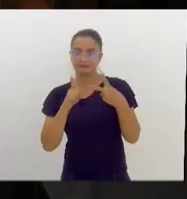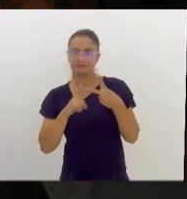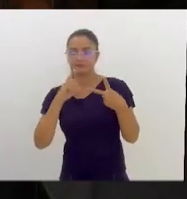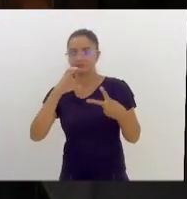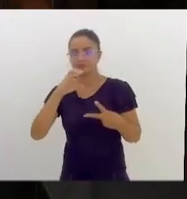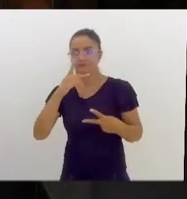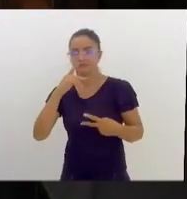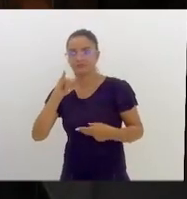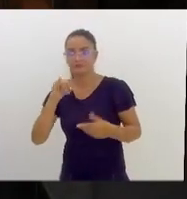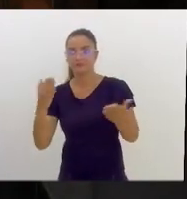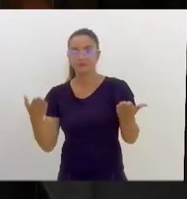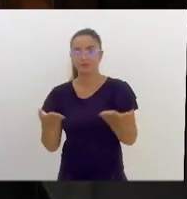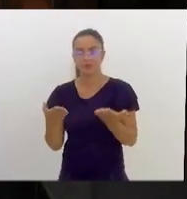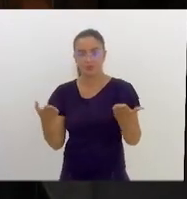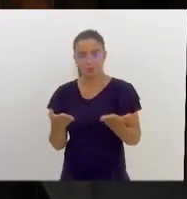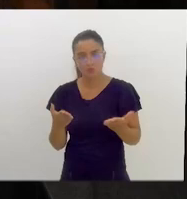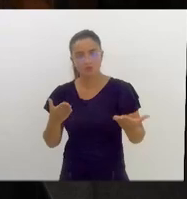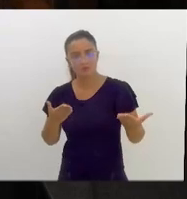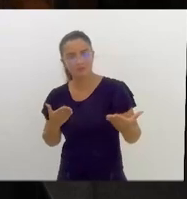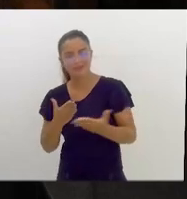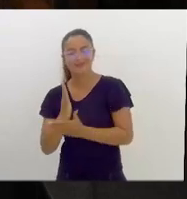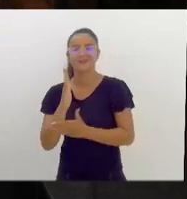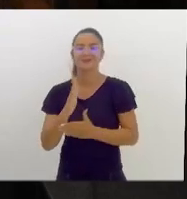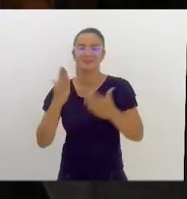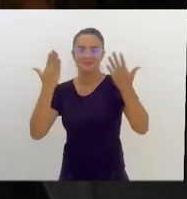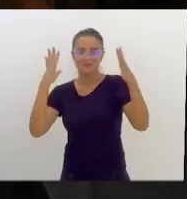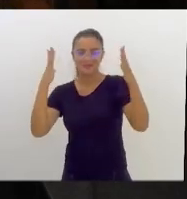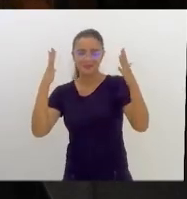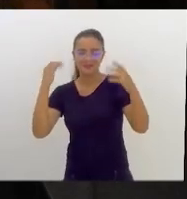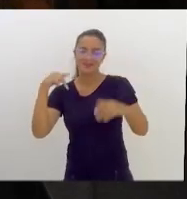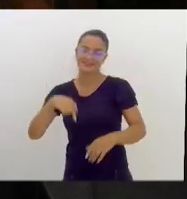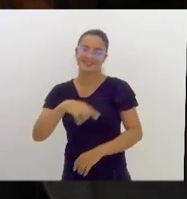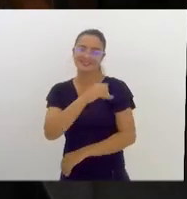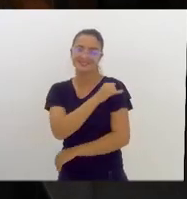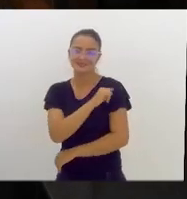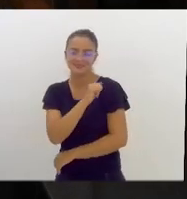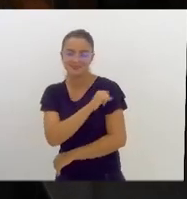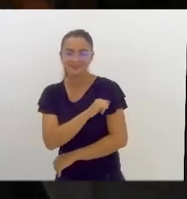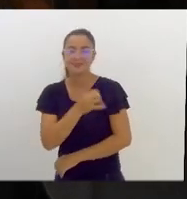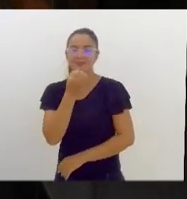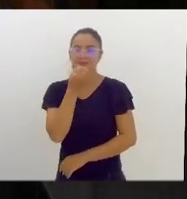aprovadas hoje, está de parabéns o Parlamento Fluminense,